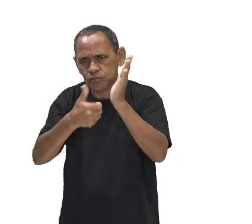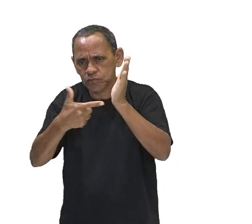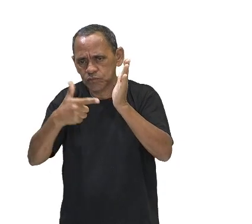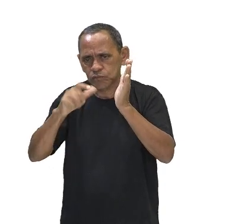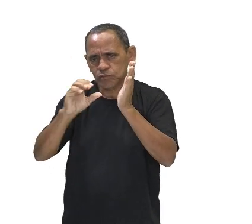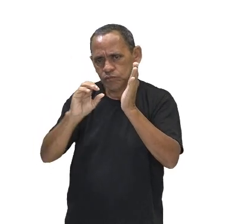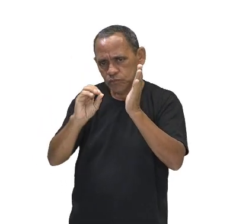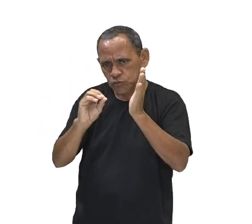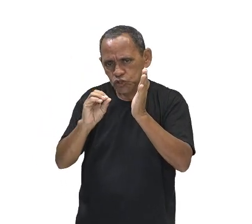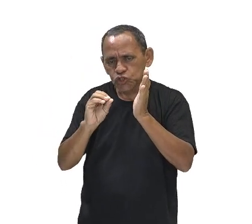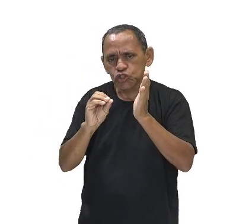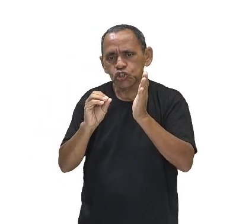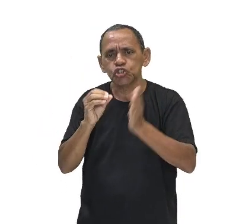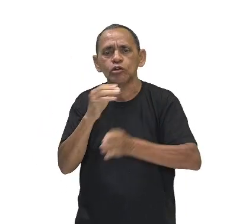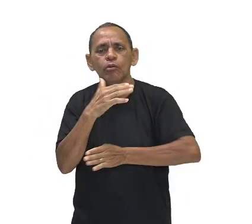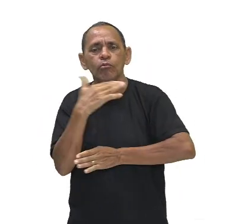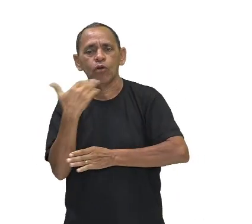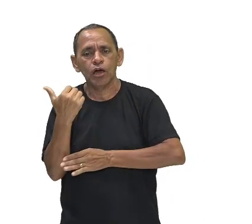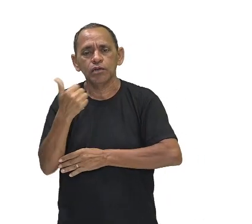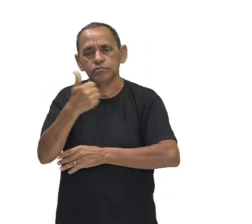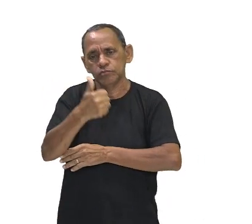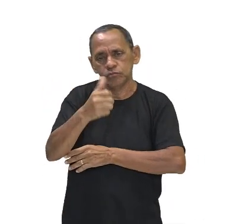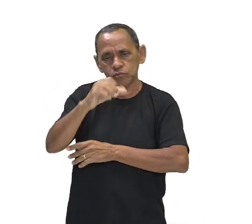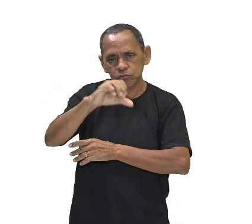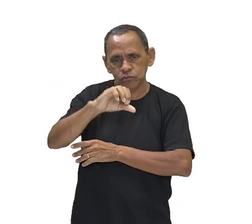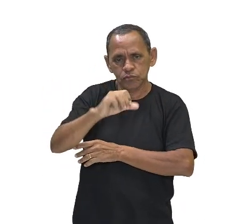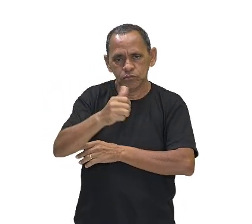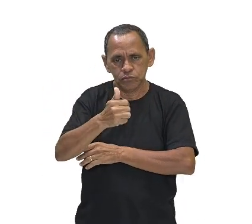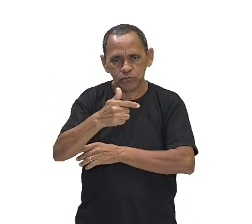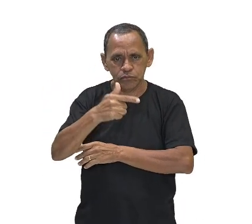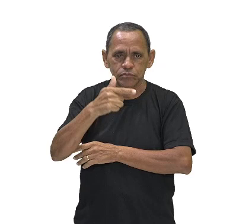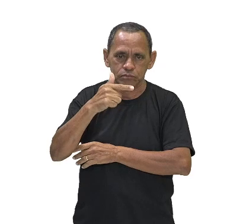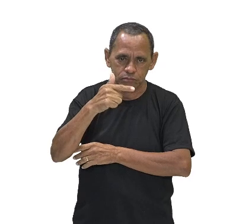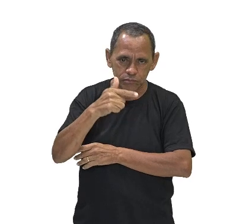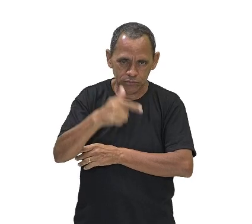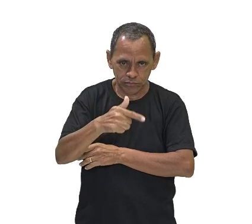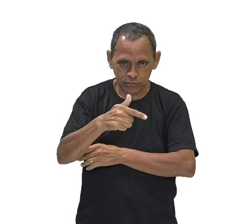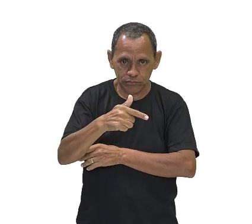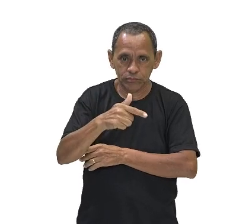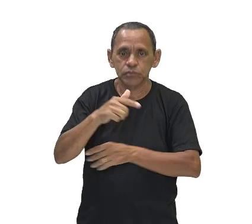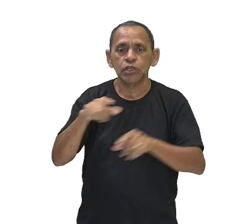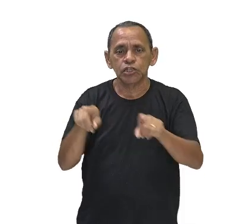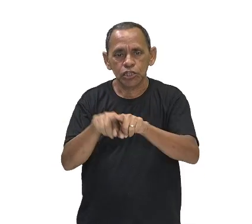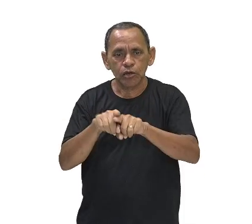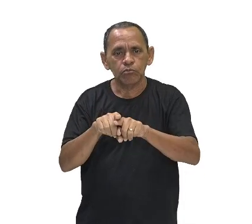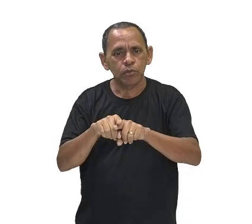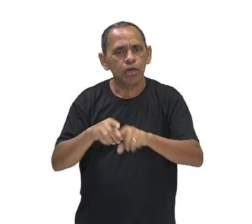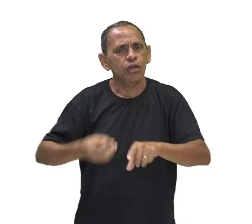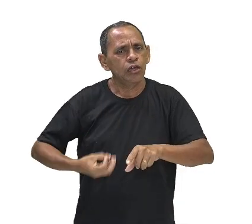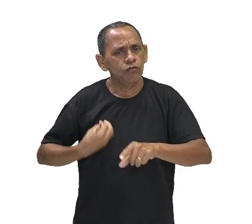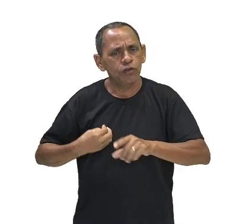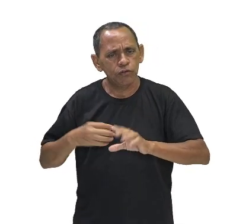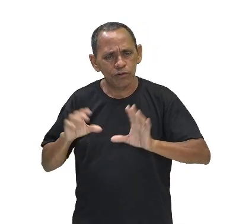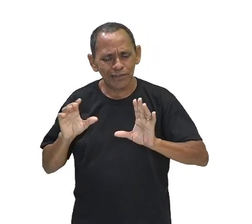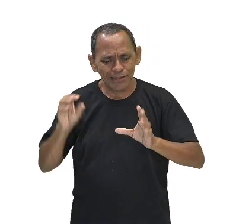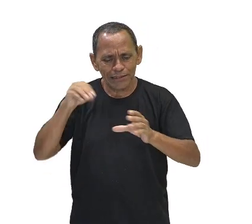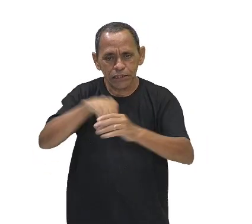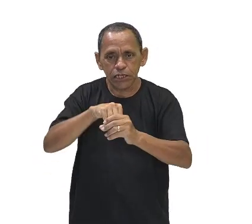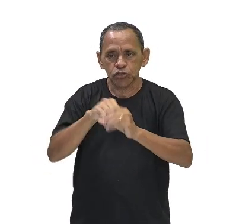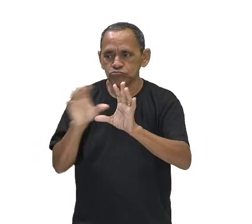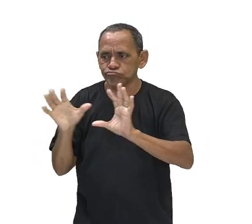a falecer em 1917. Então percebam que ele convive em contextos